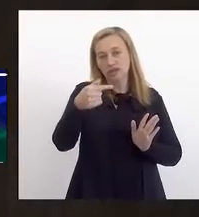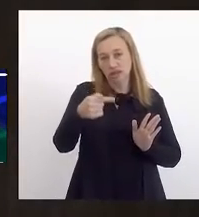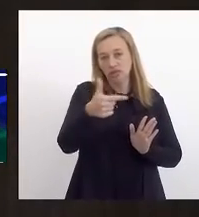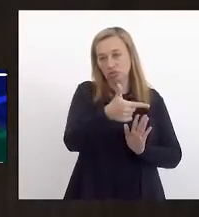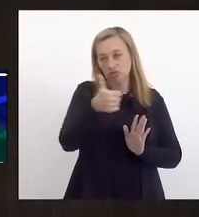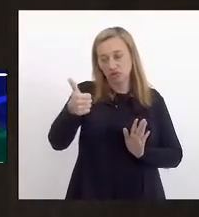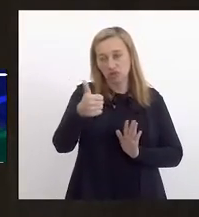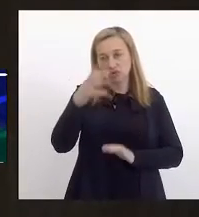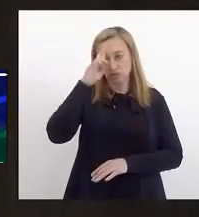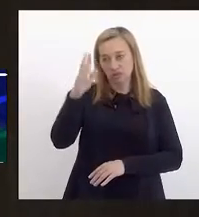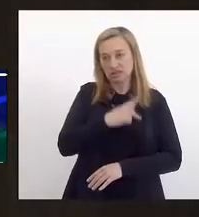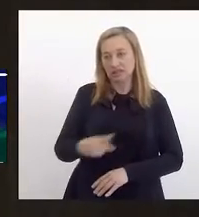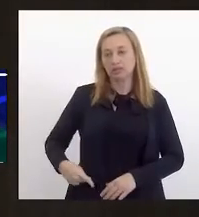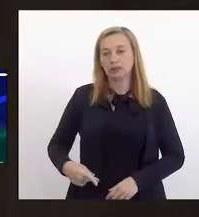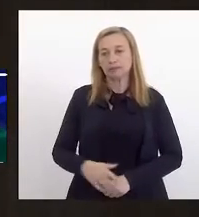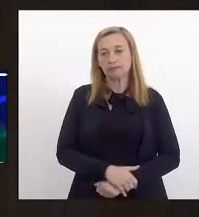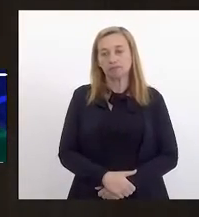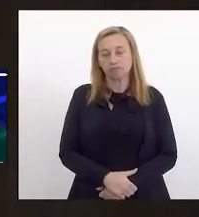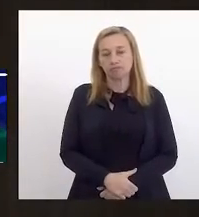9427-2021, senhor presidente.